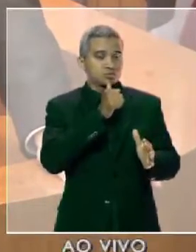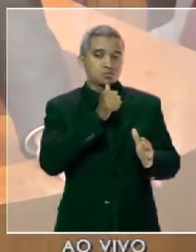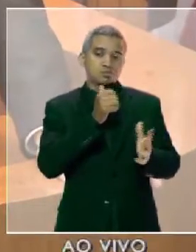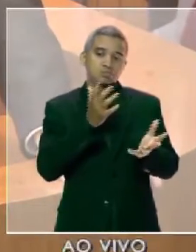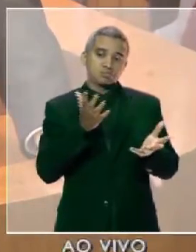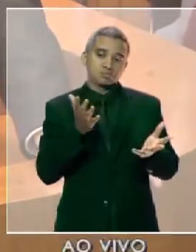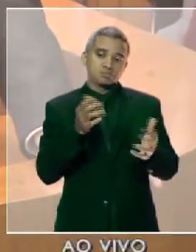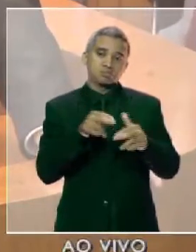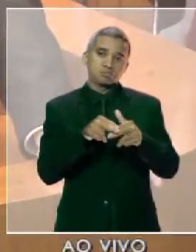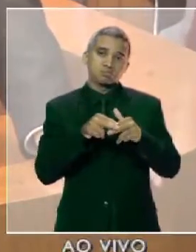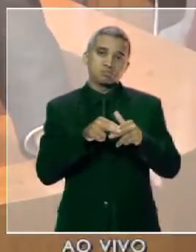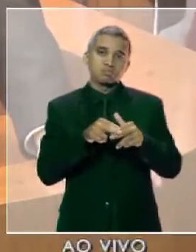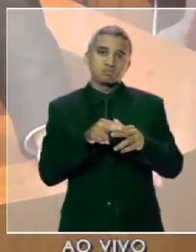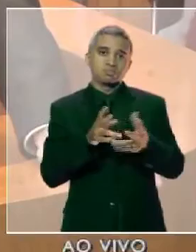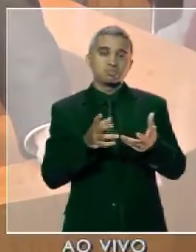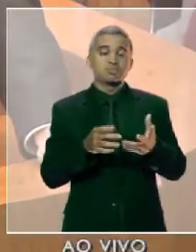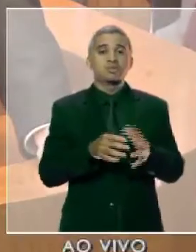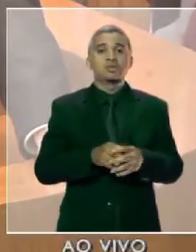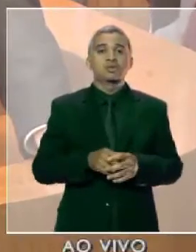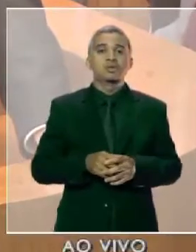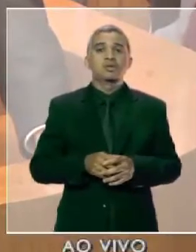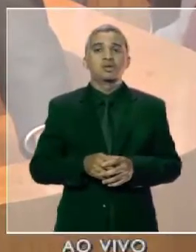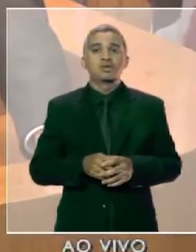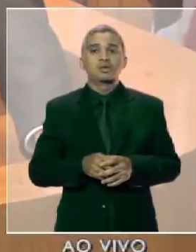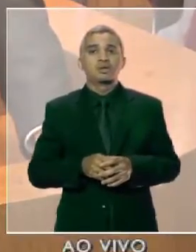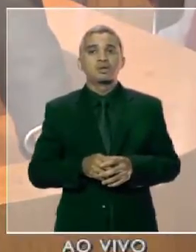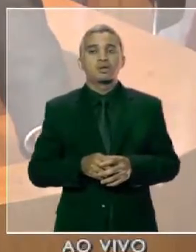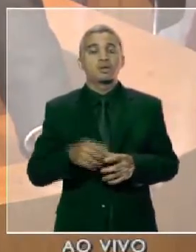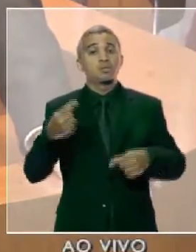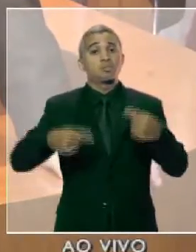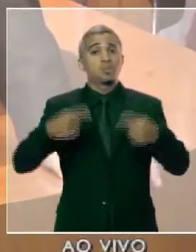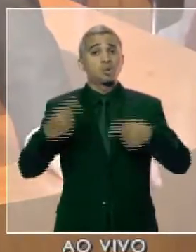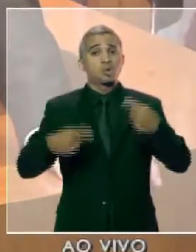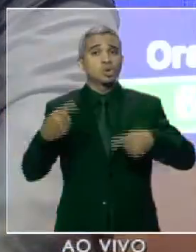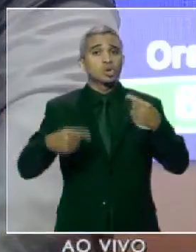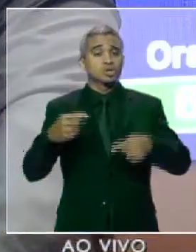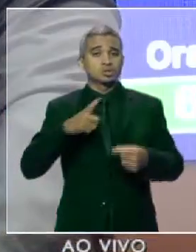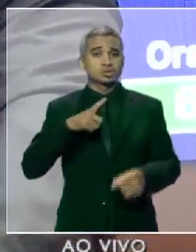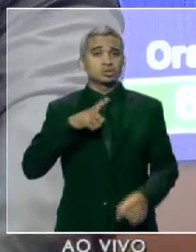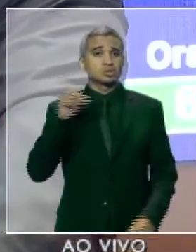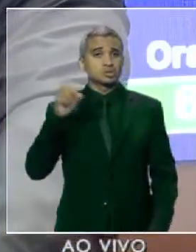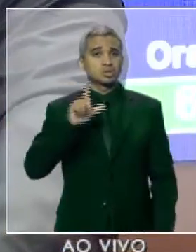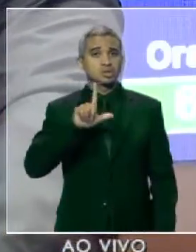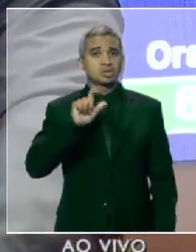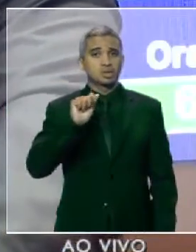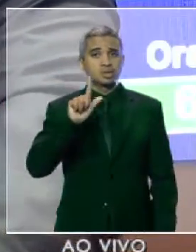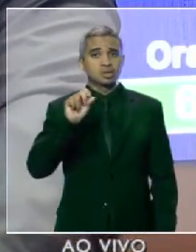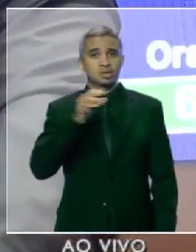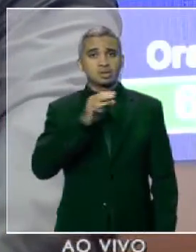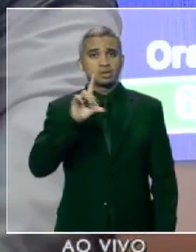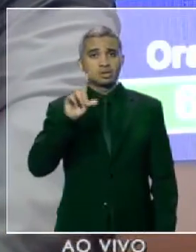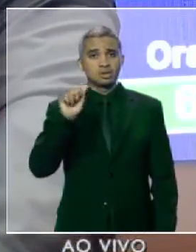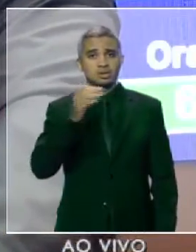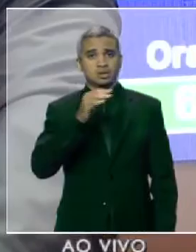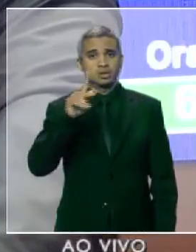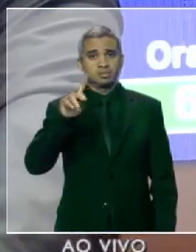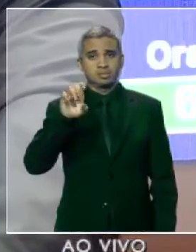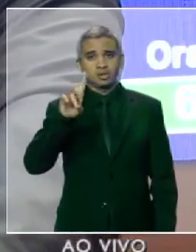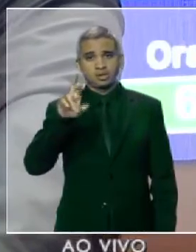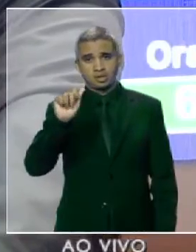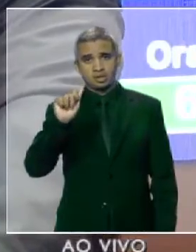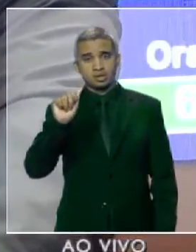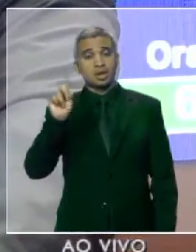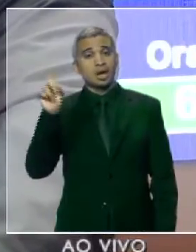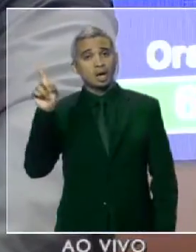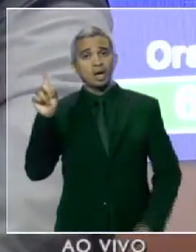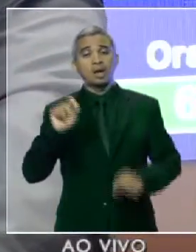é uma crítica, é uma constatação até pelo tipo de política que existe em Lago da Pedra. Ela criou um clima de acirramento.